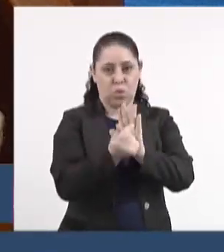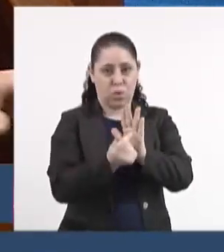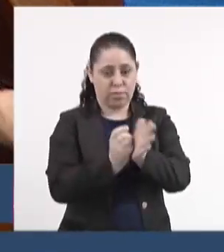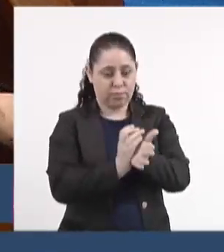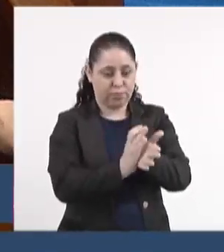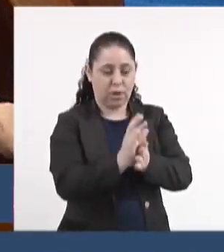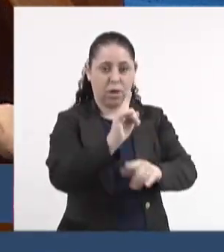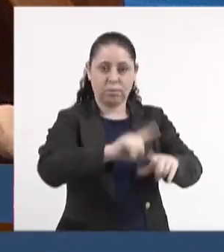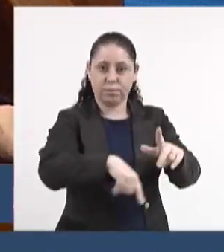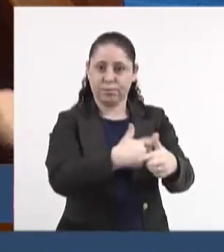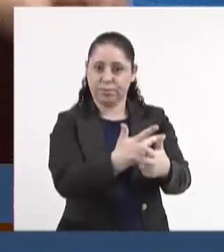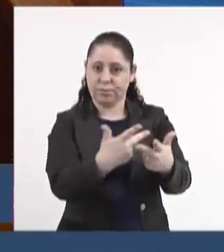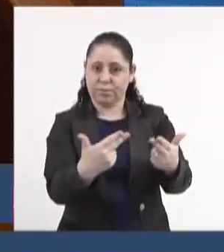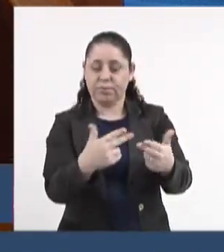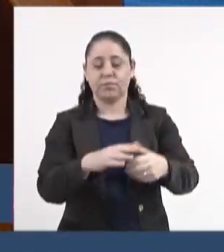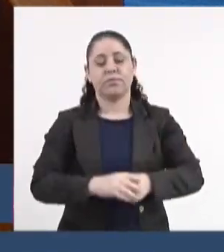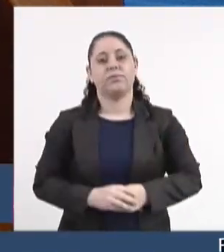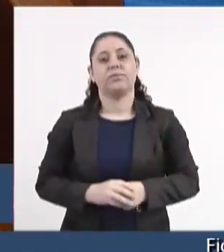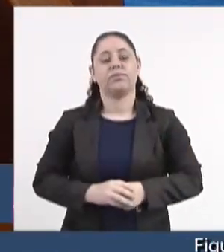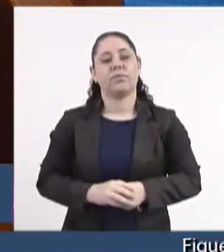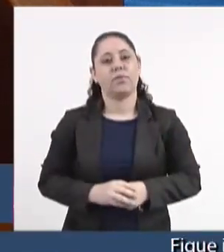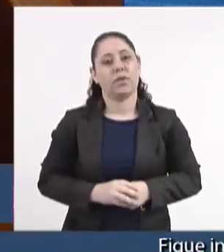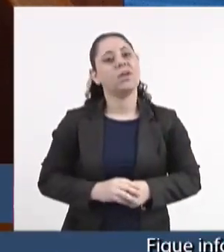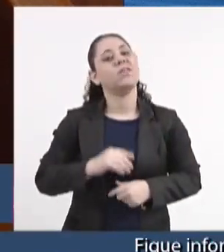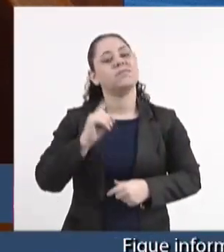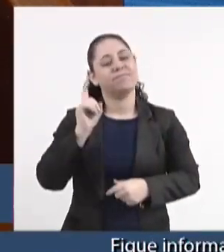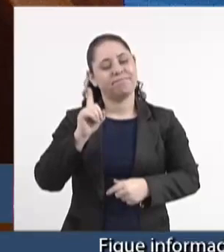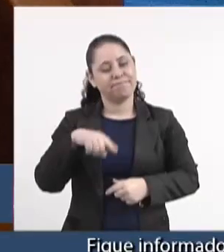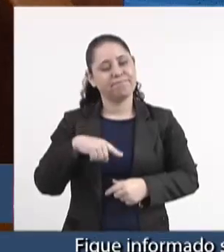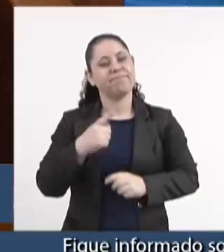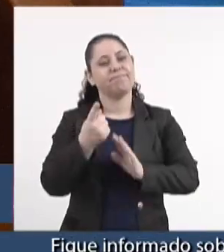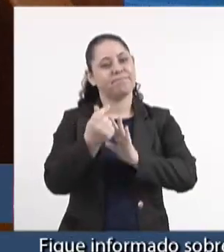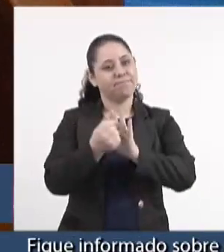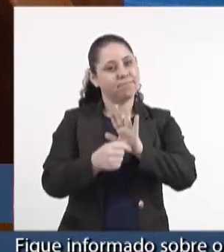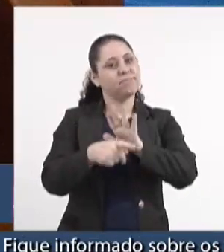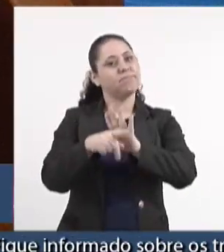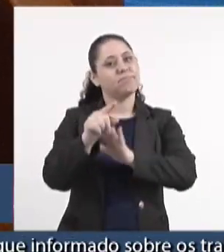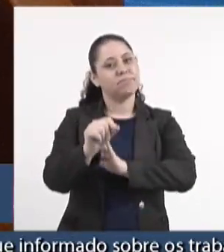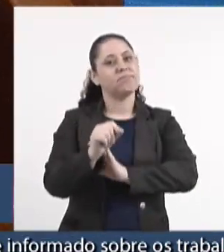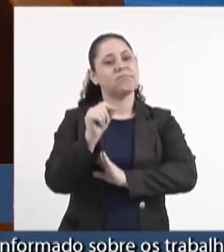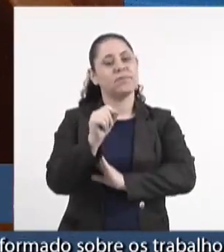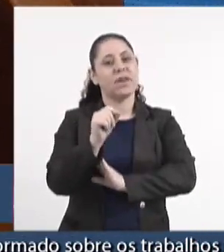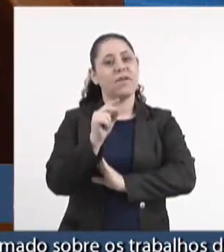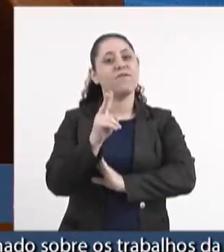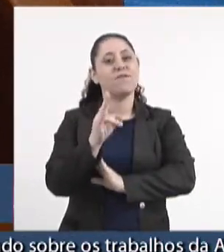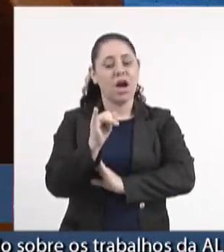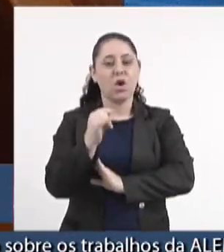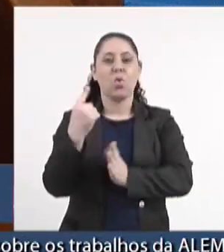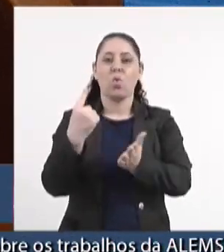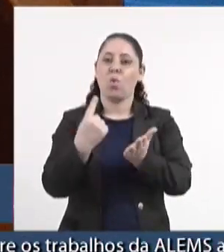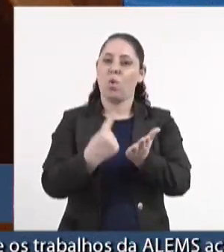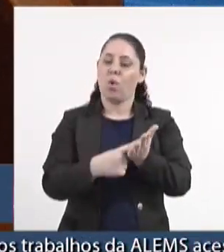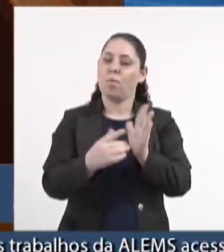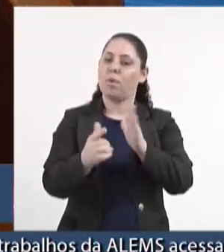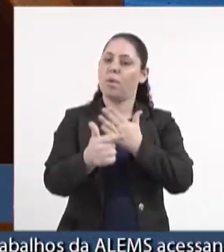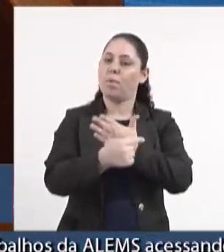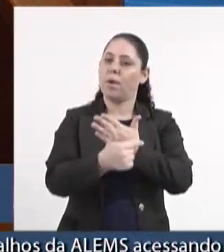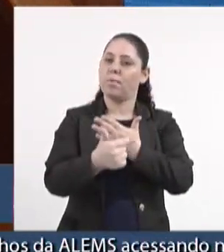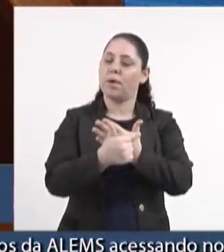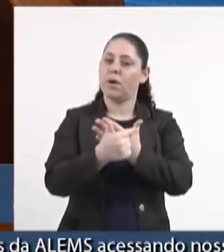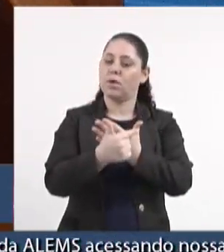esses produtos. Aí, esses recursos vão cumprir um papel